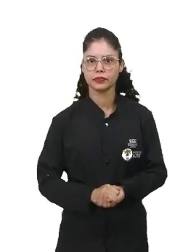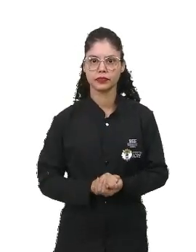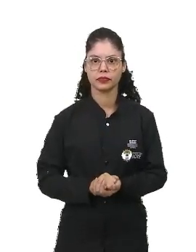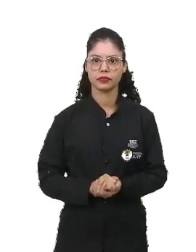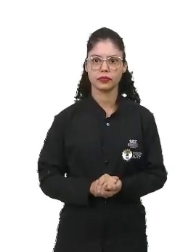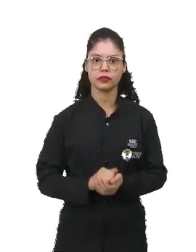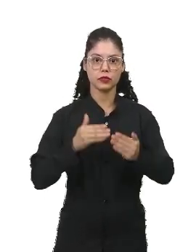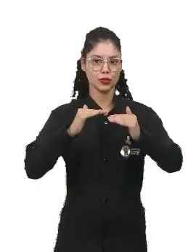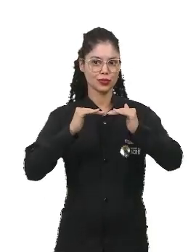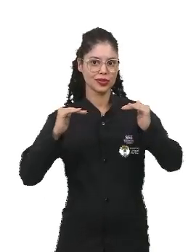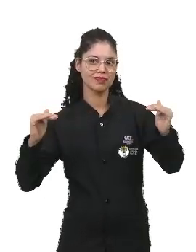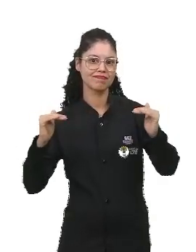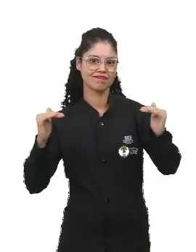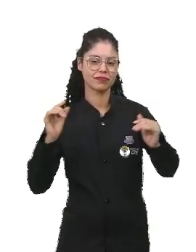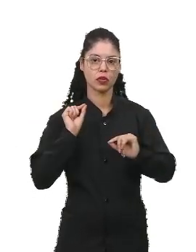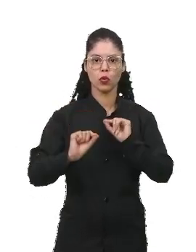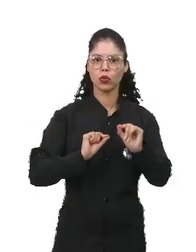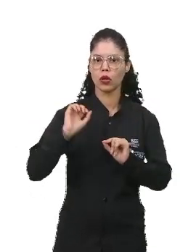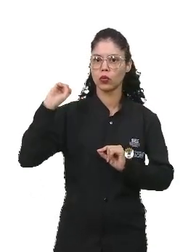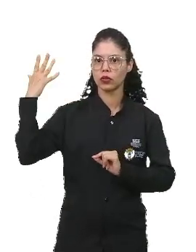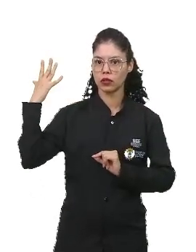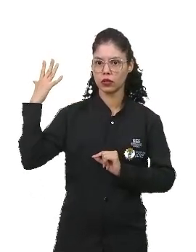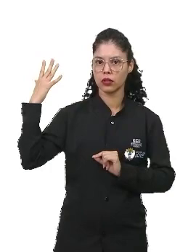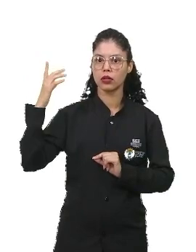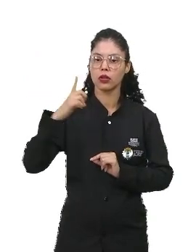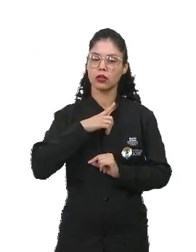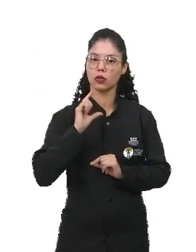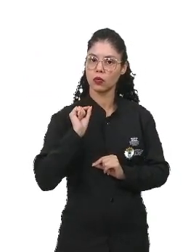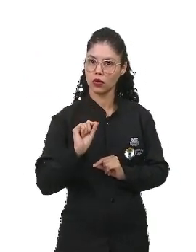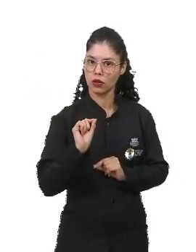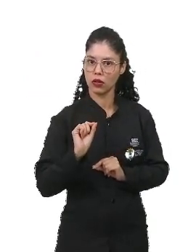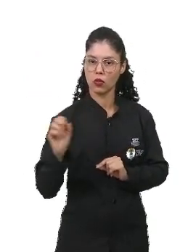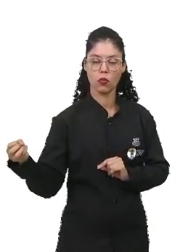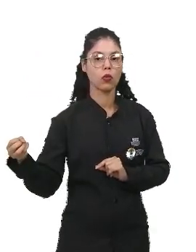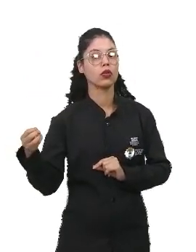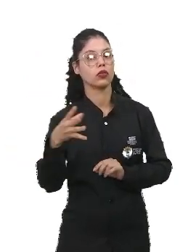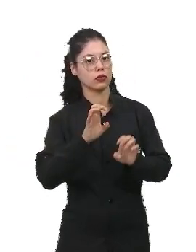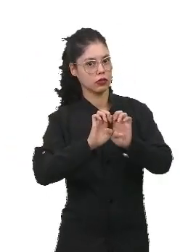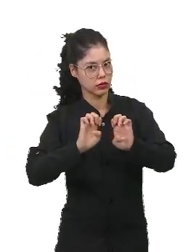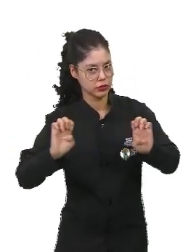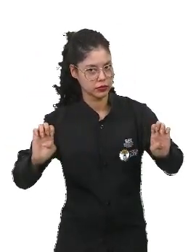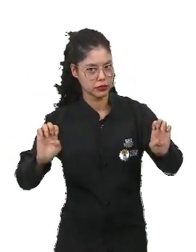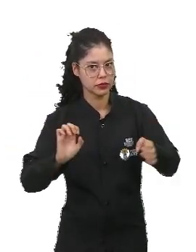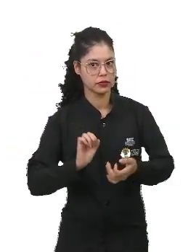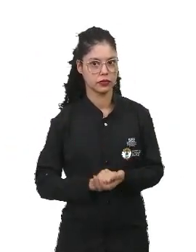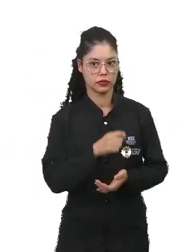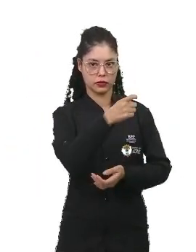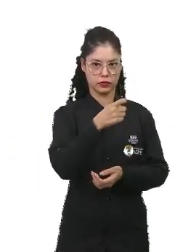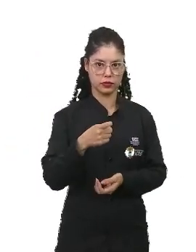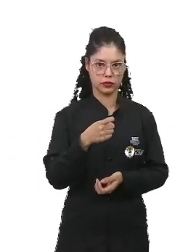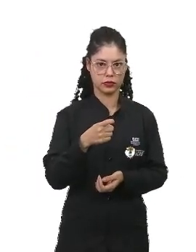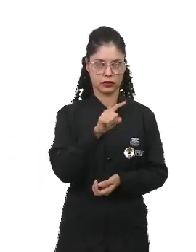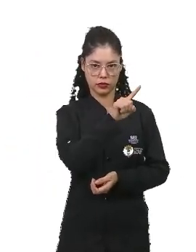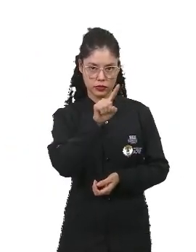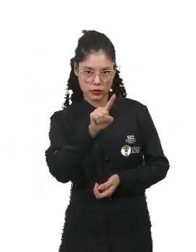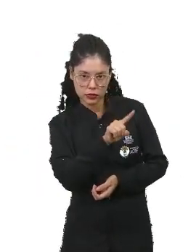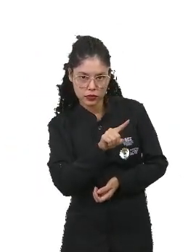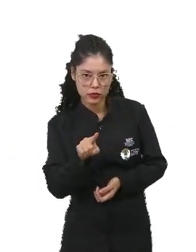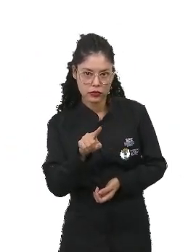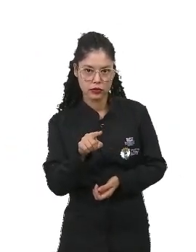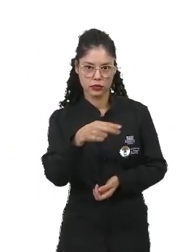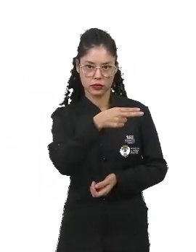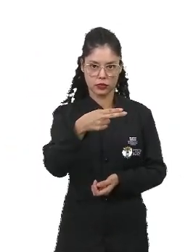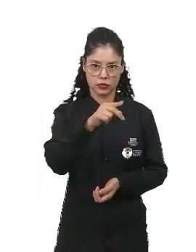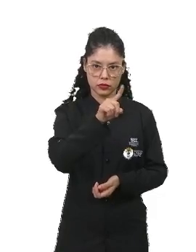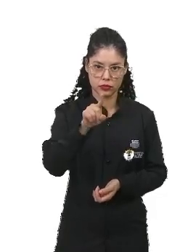da reta no plano. O que acontece agora é que nós temos aqui uma nova equação, essa x, z